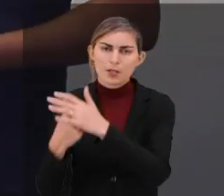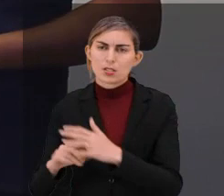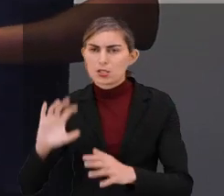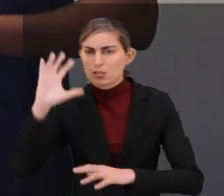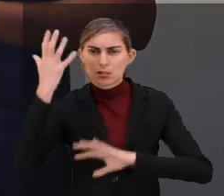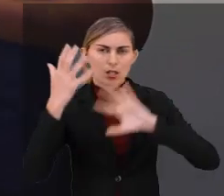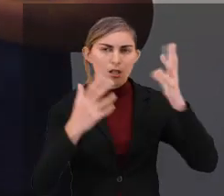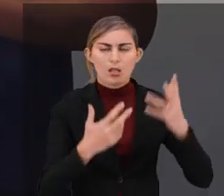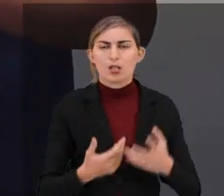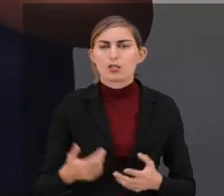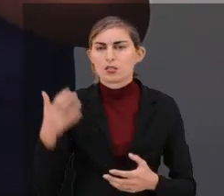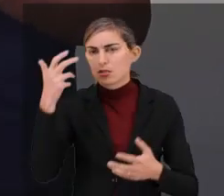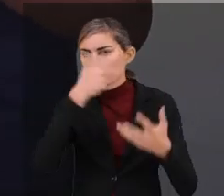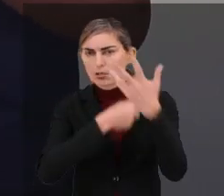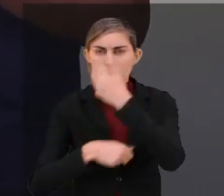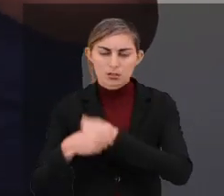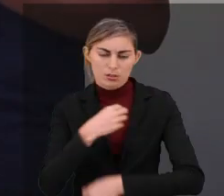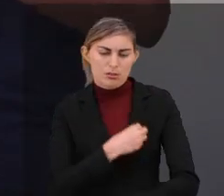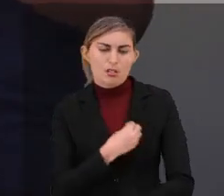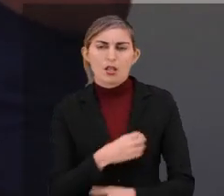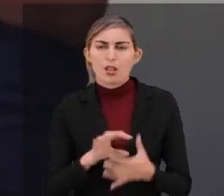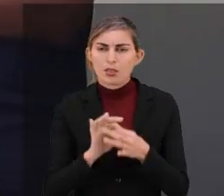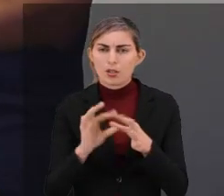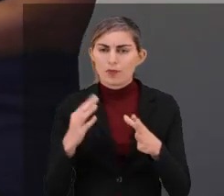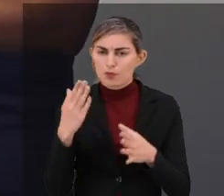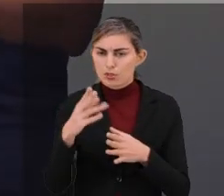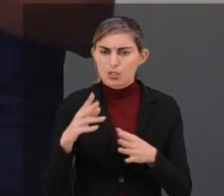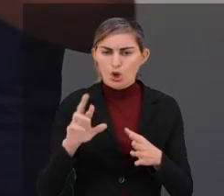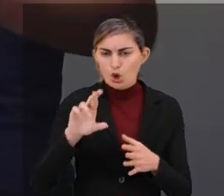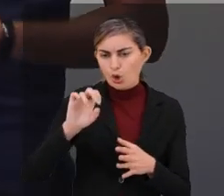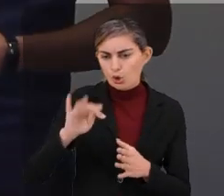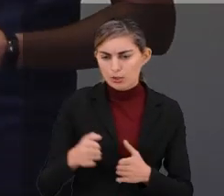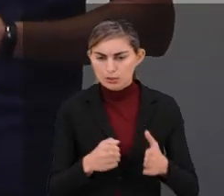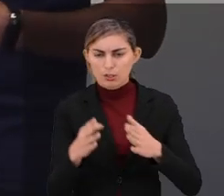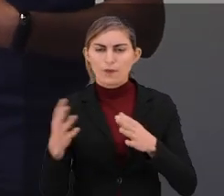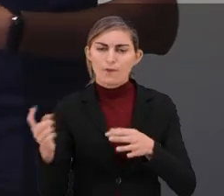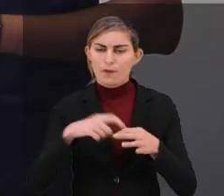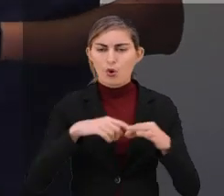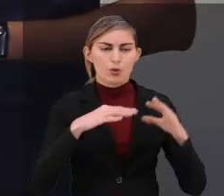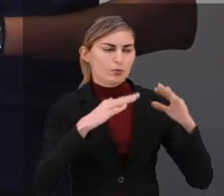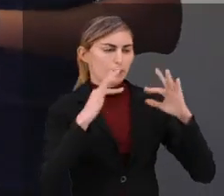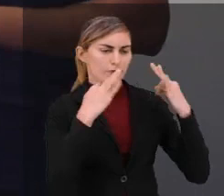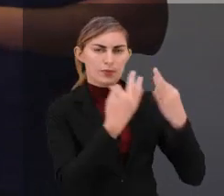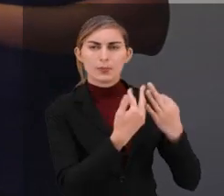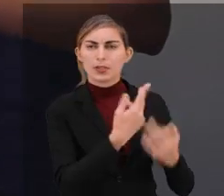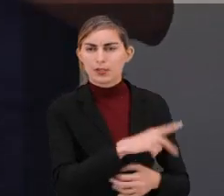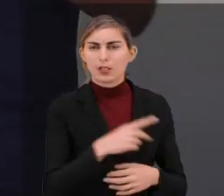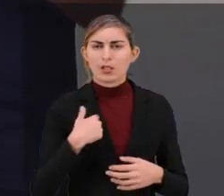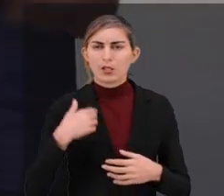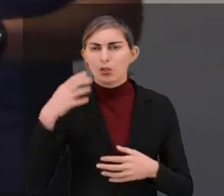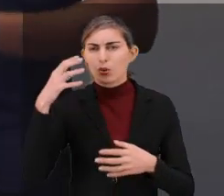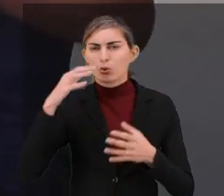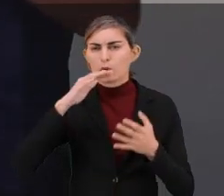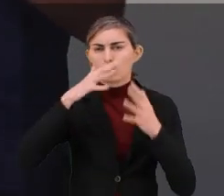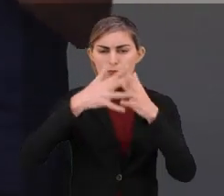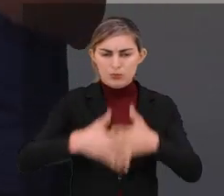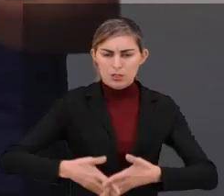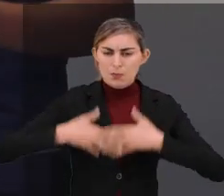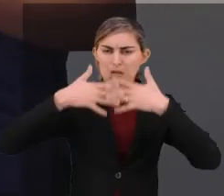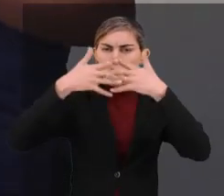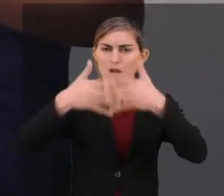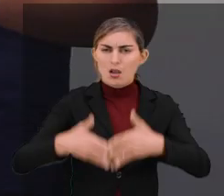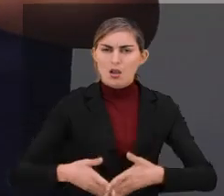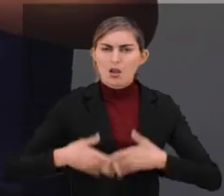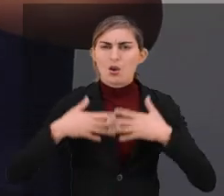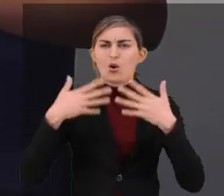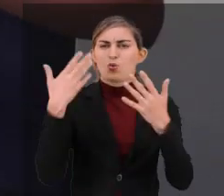salva vidas, ele deixa com que você vá para a sua rota e volte para a sua família. É uma coisa que eu aprendi. Todo carreteiro, todo